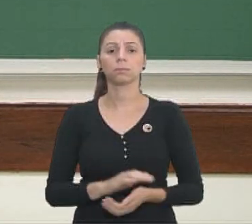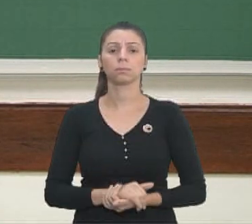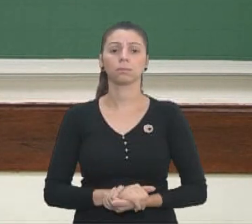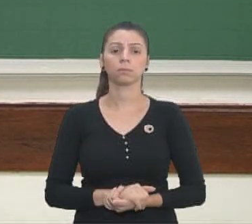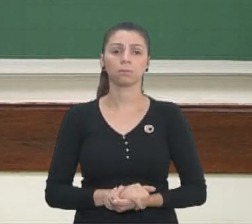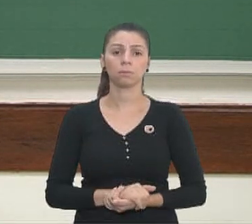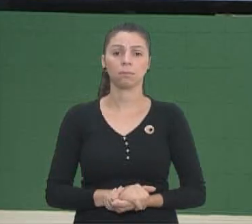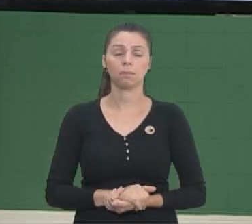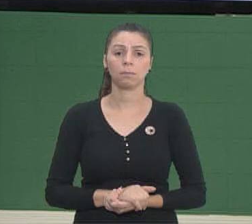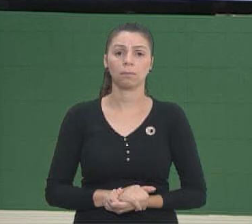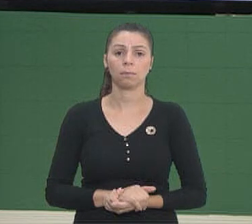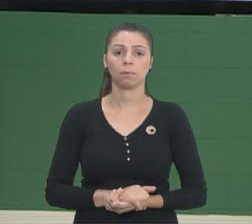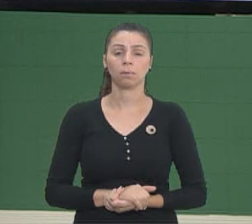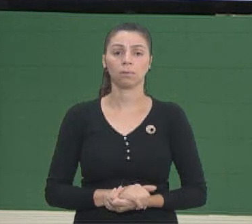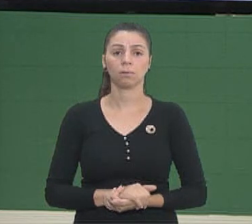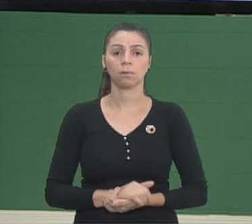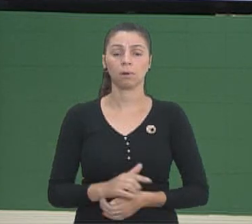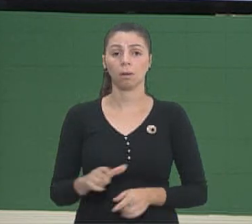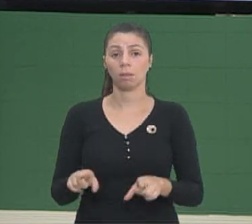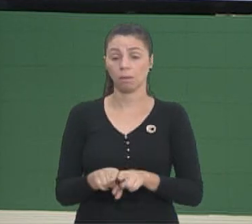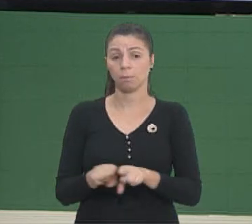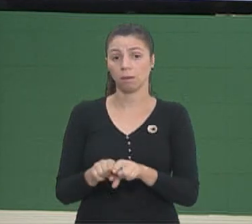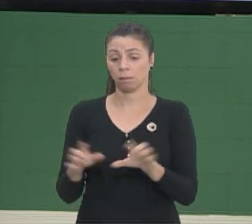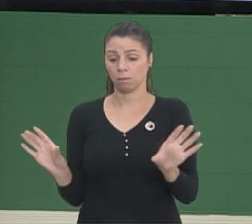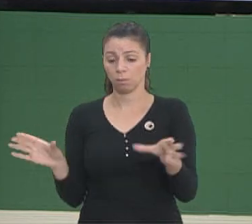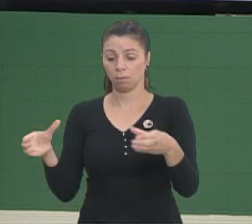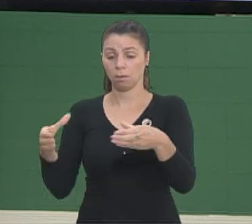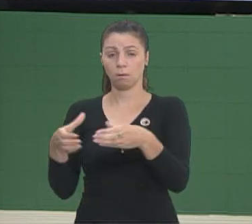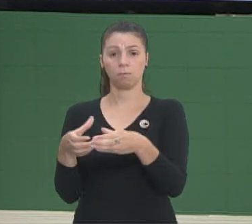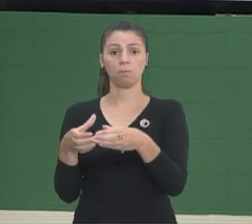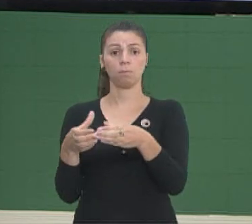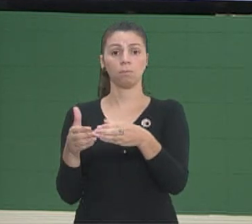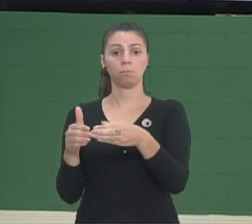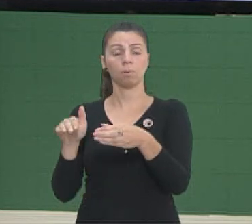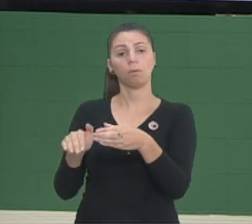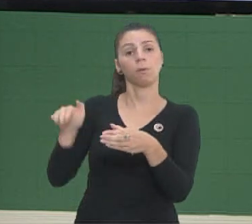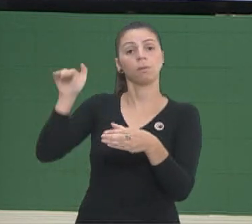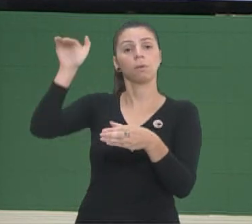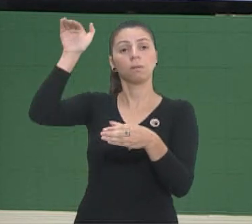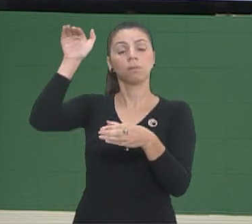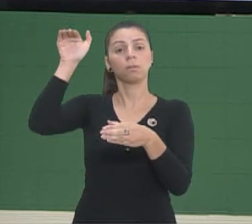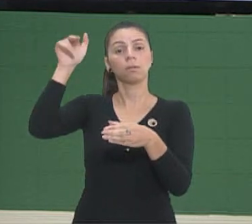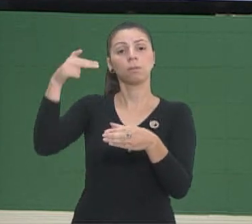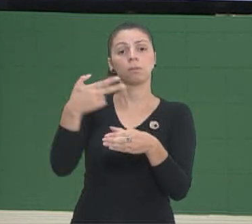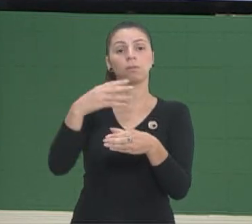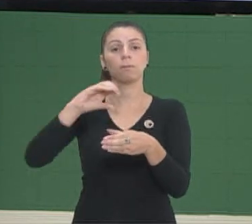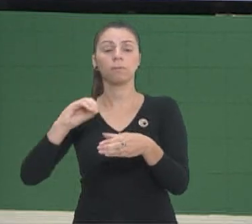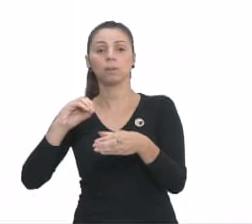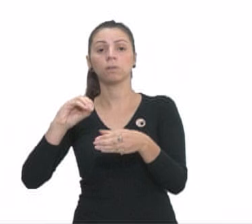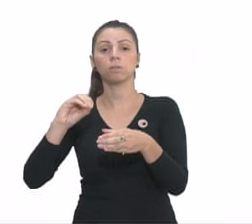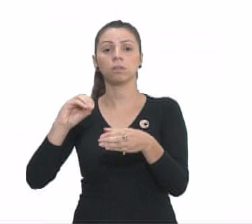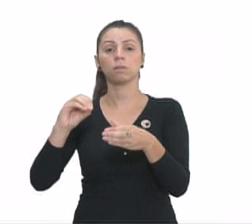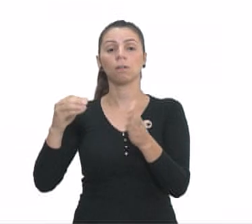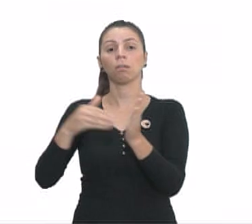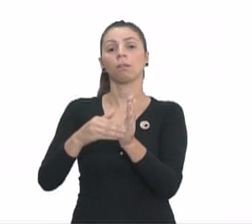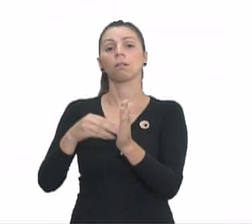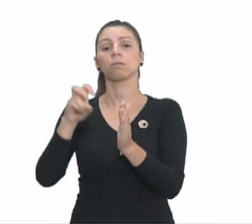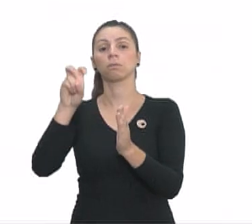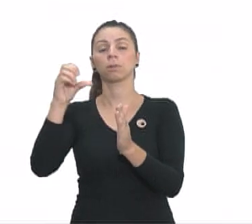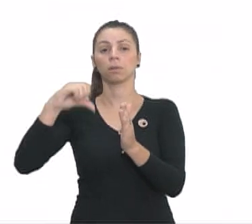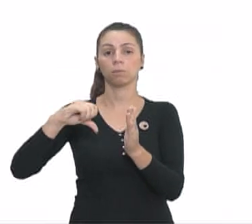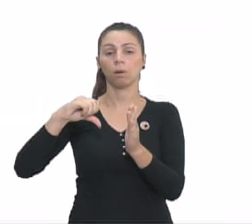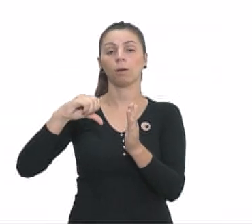A grande concentração do grupo adulto, que corresponde à população com 20 a 59 anos, está